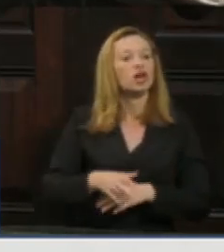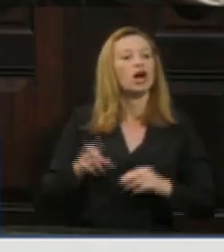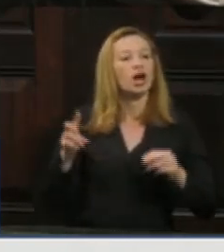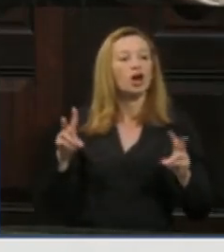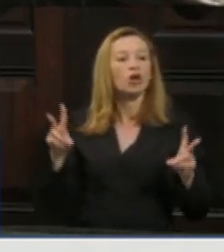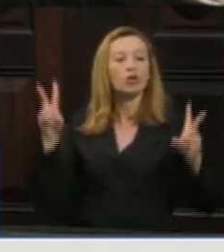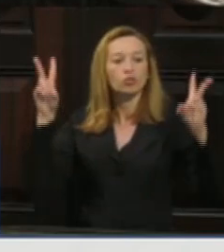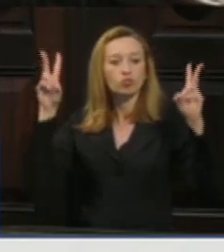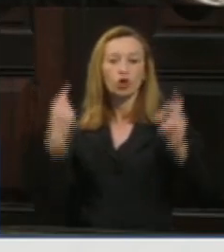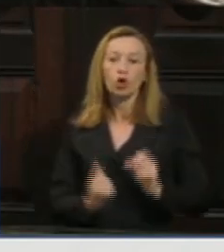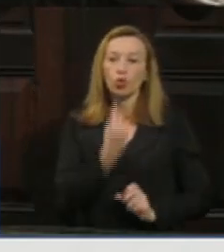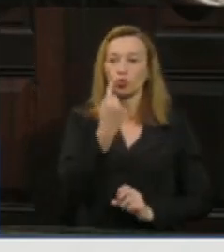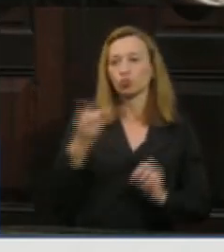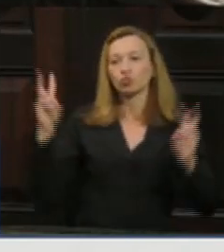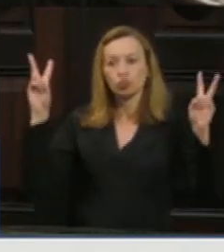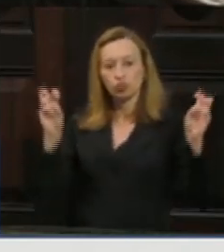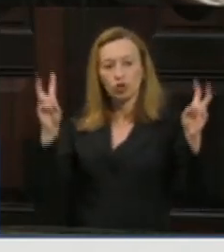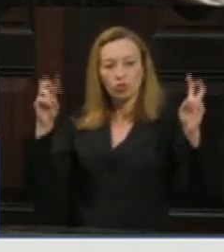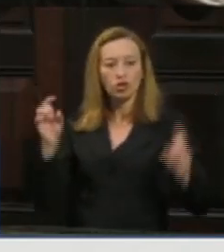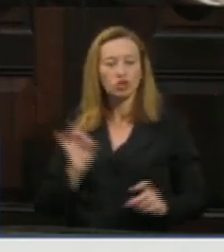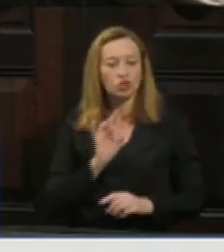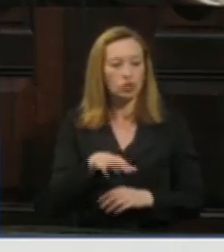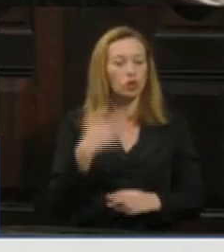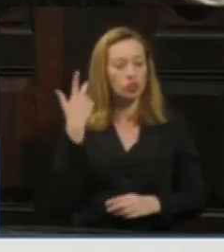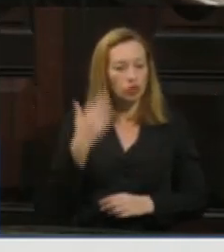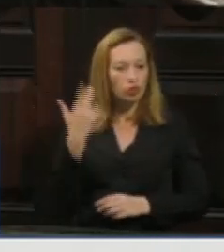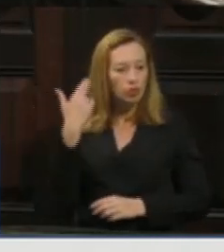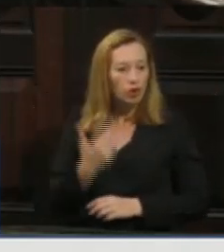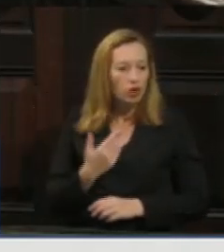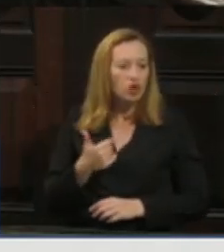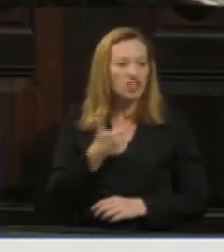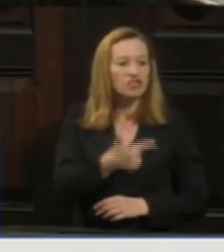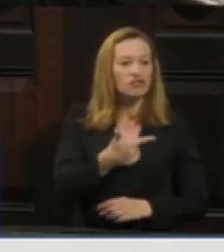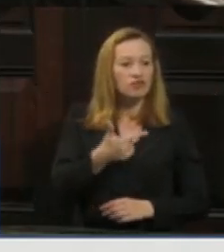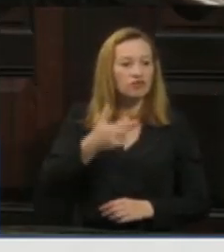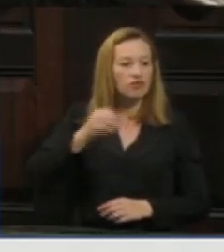nesse sentido. Obviamente que eu inclusive